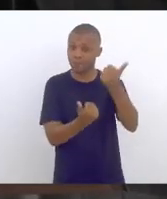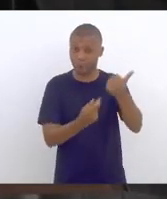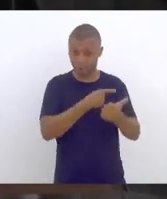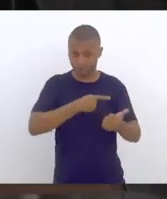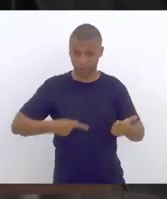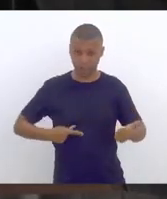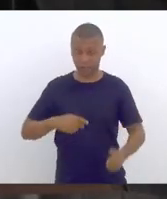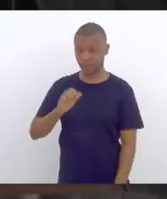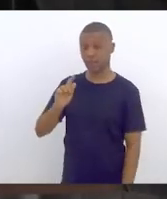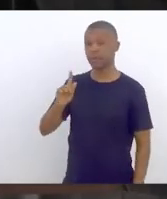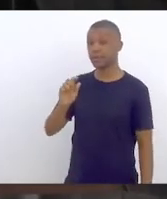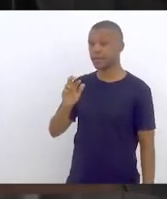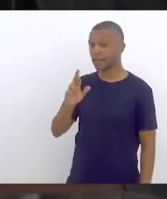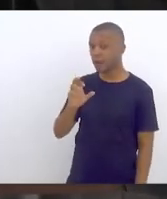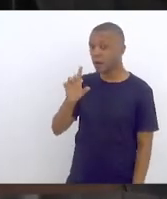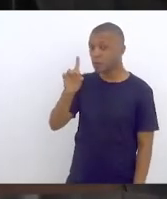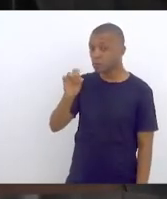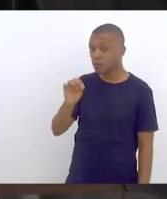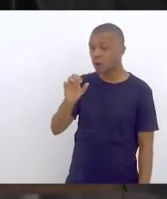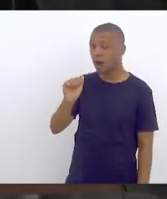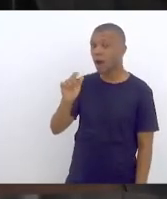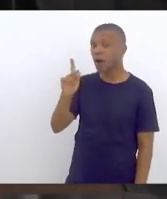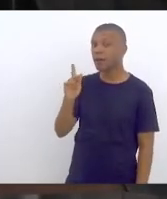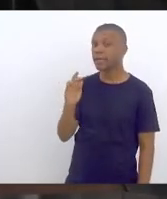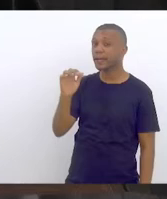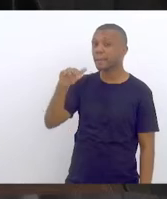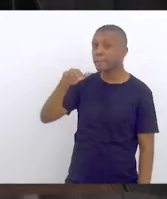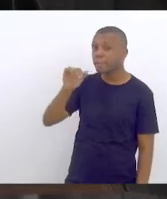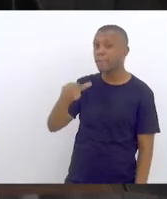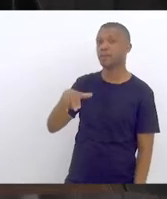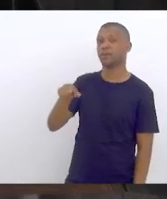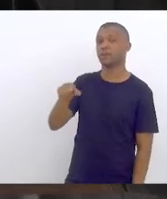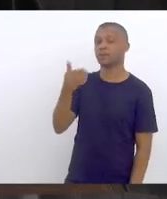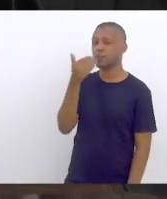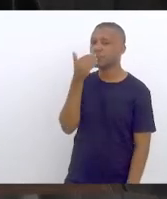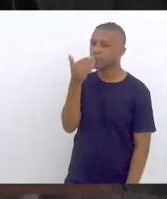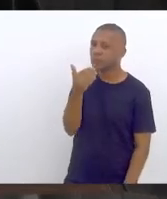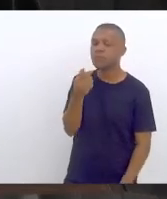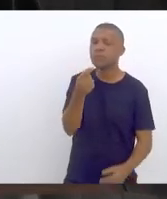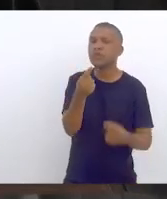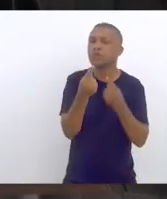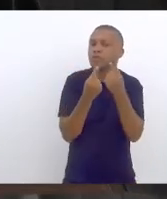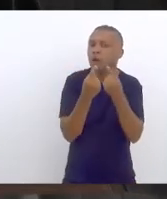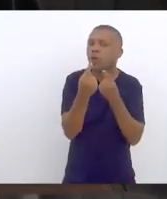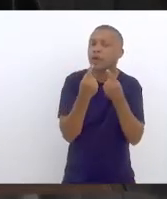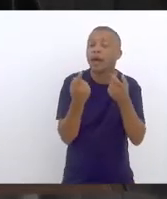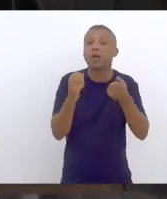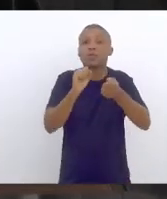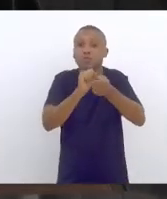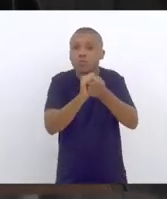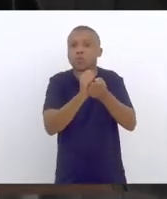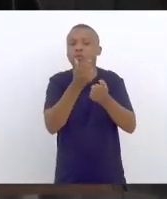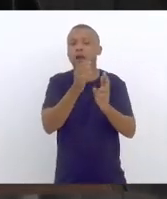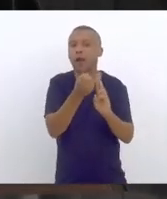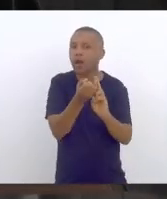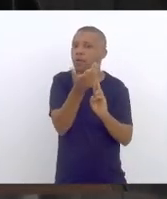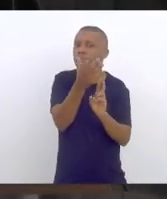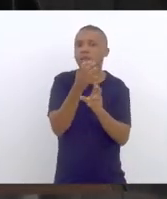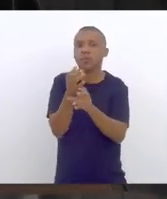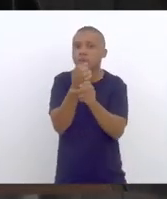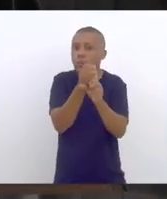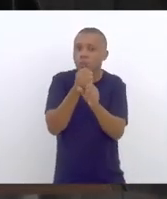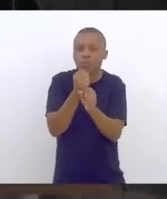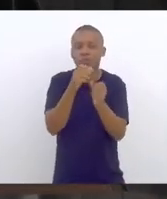e o senador Wellington Dias senador pelo Piauí é pudessem dialogar com a relatoria do orçamento da câmara para que ampliasse